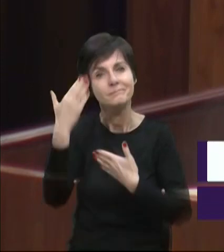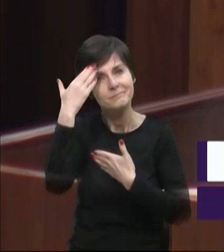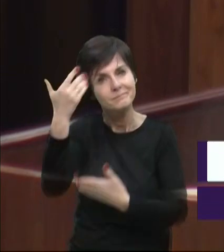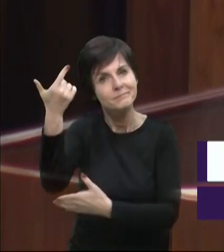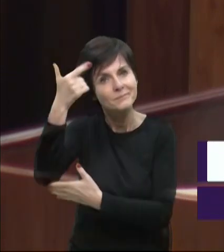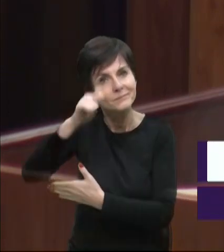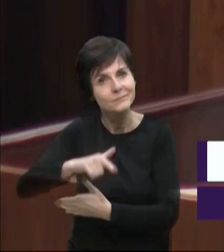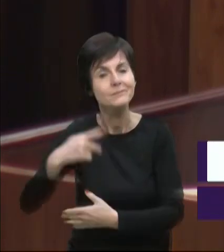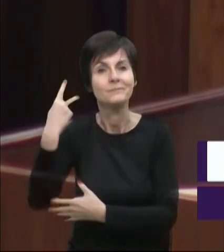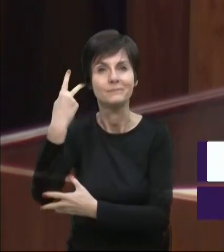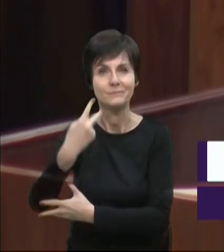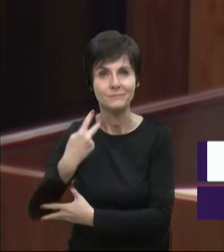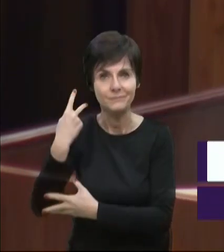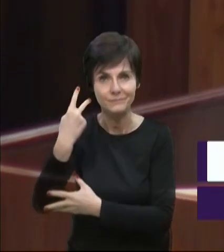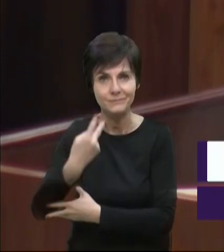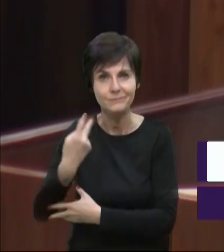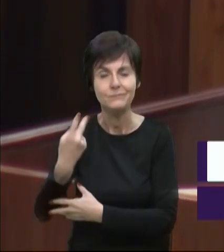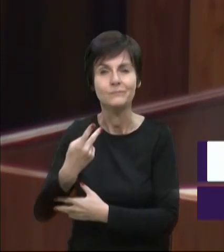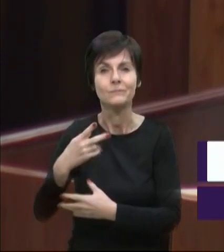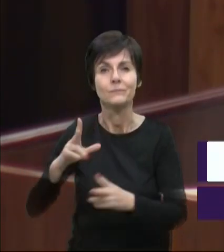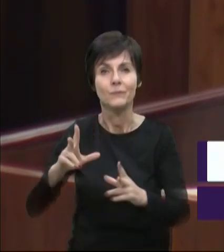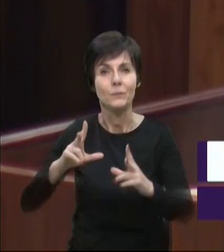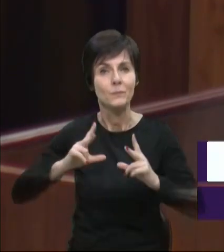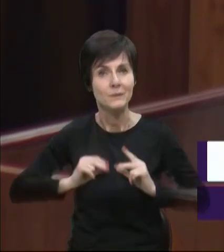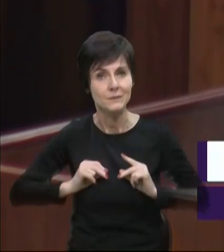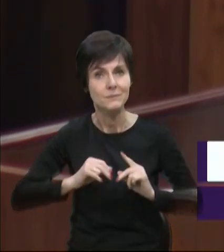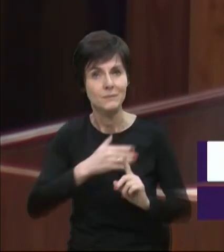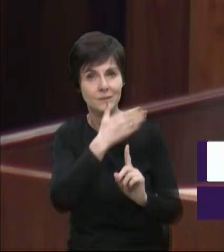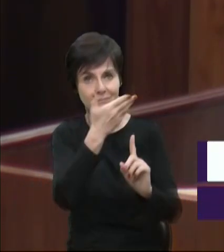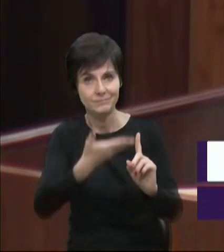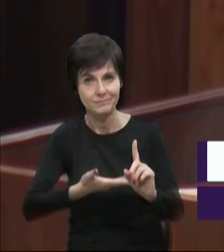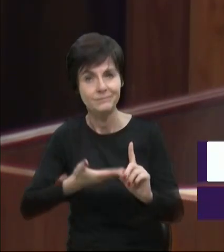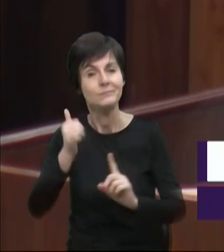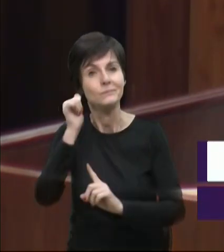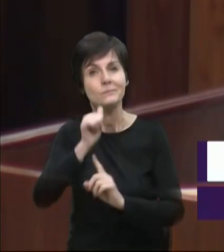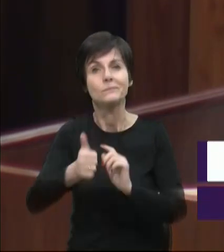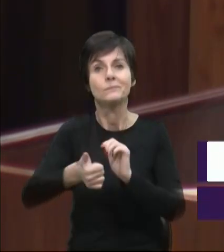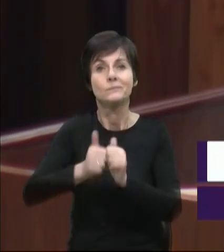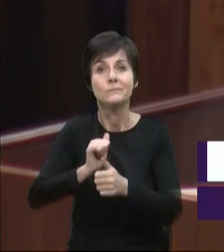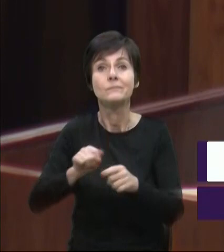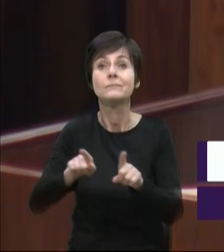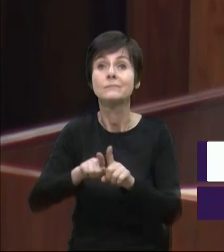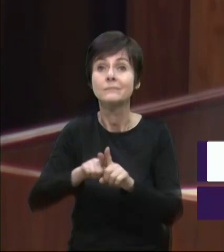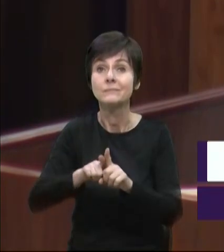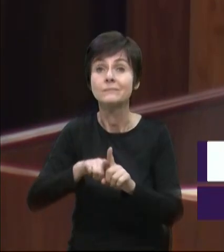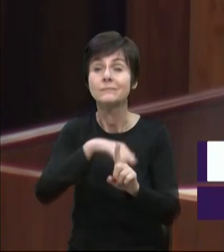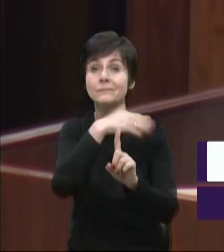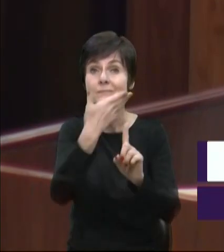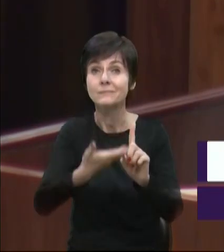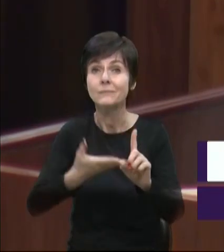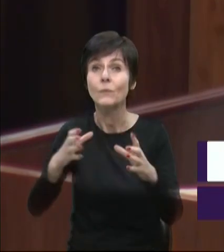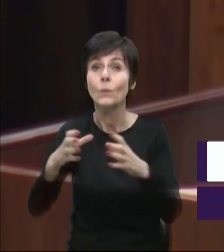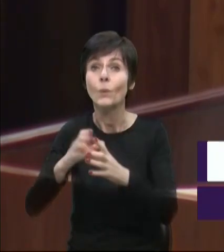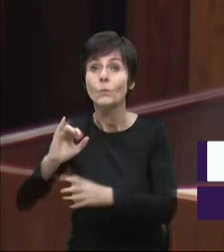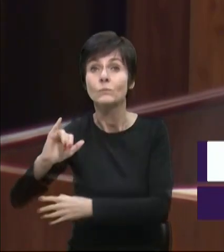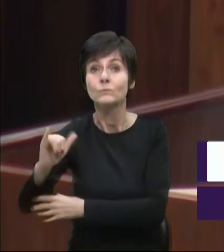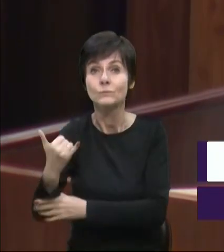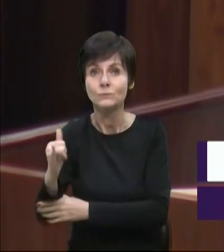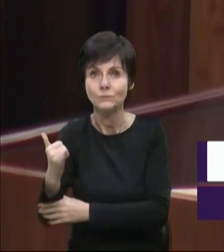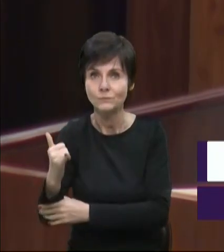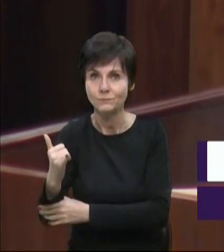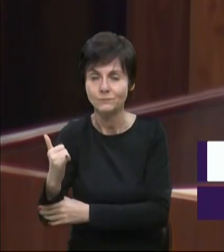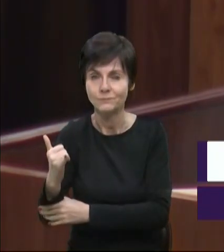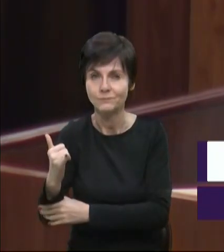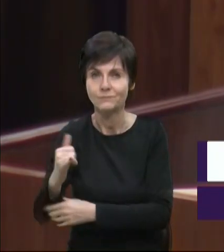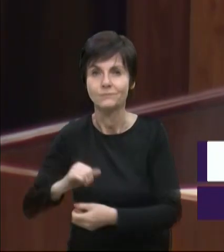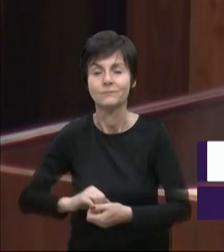vez à Câmara de Vereadores por reconhecer a importância das mulheres no futebol e por homenagear o clube que está propiciando isso em Caxias do